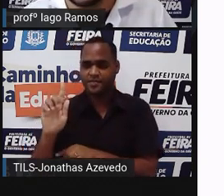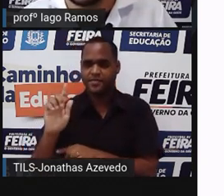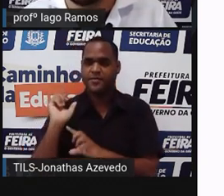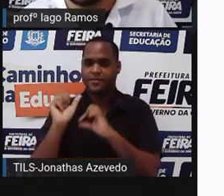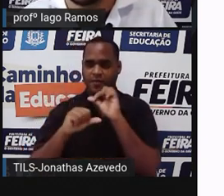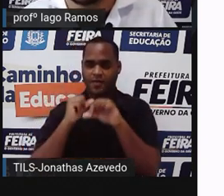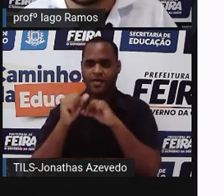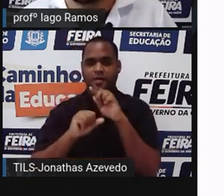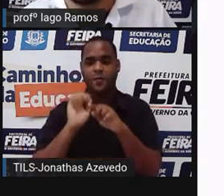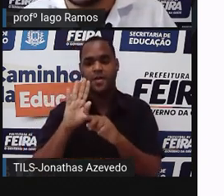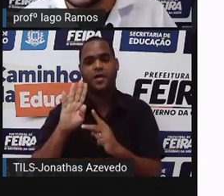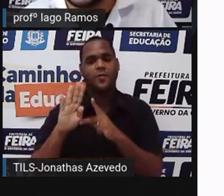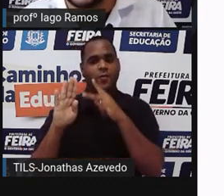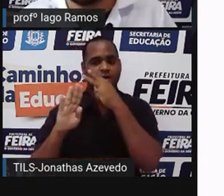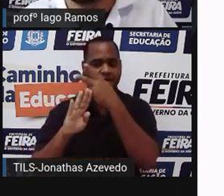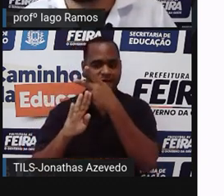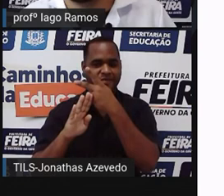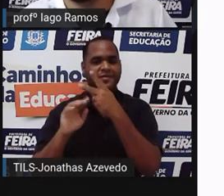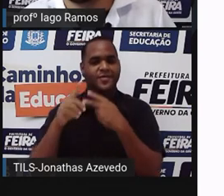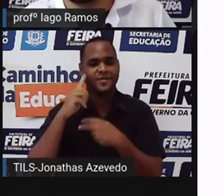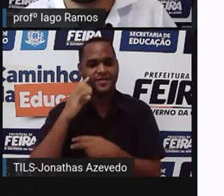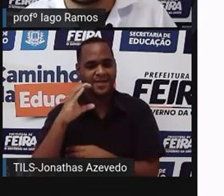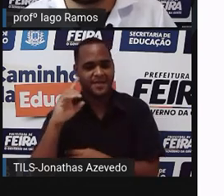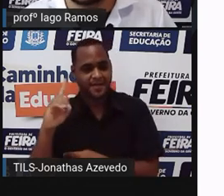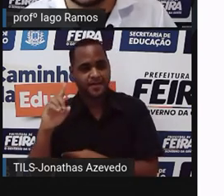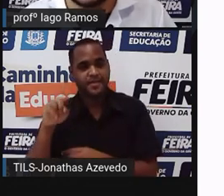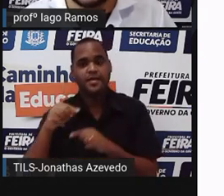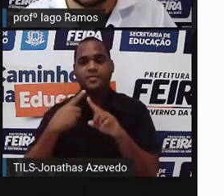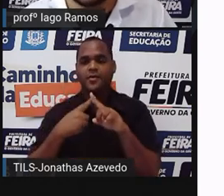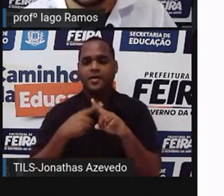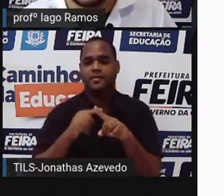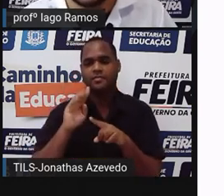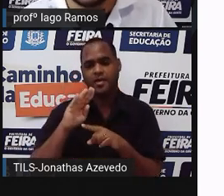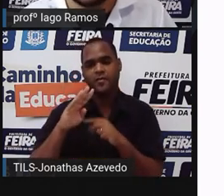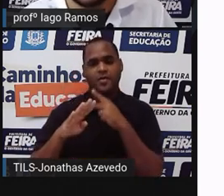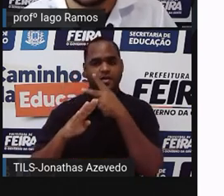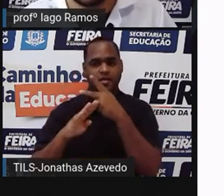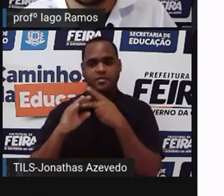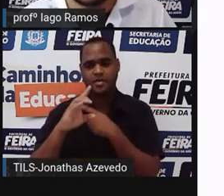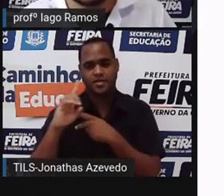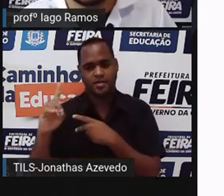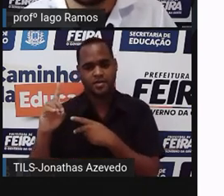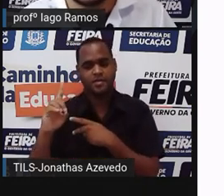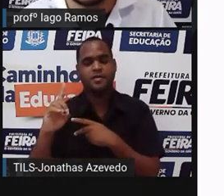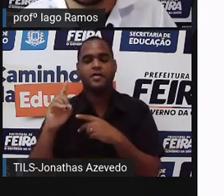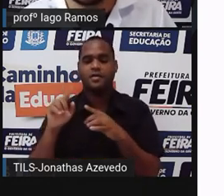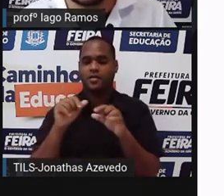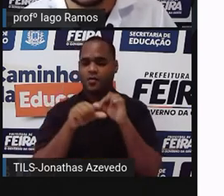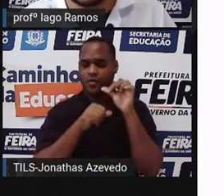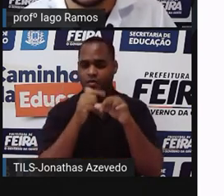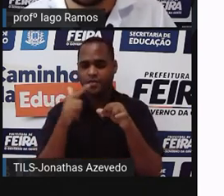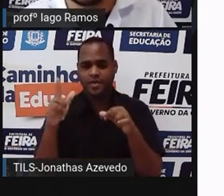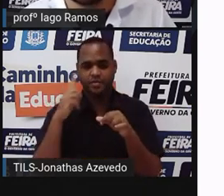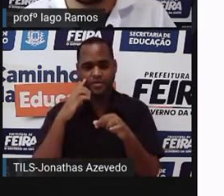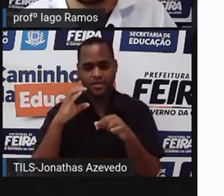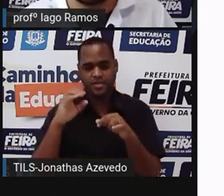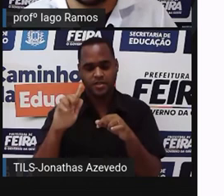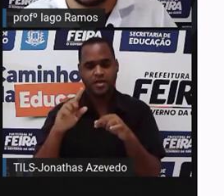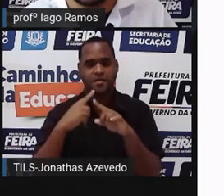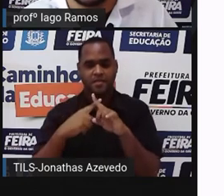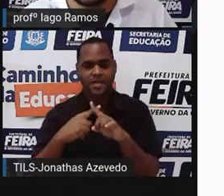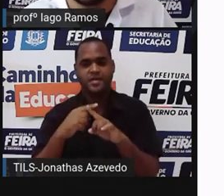e trocando B ao quadrado por CD, porque B ao quadrado é CD, a gente fica do outro lado da igualdade com CG mais